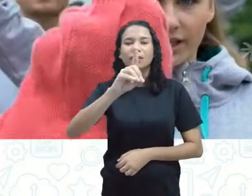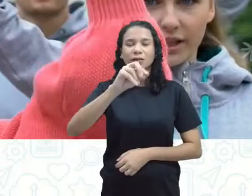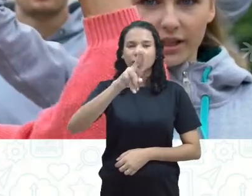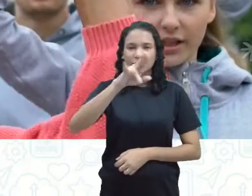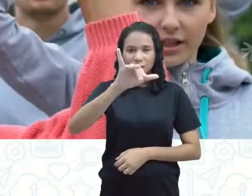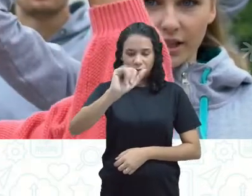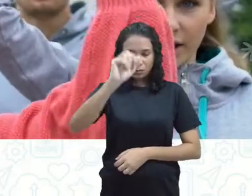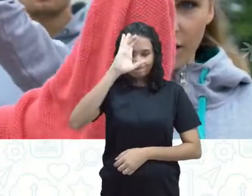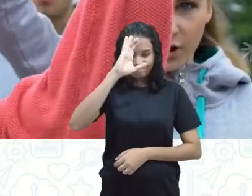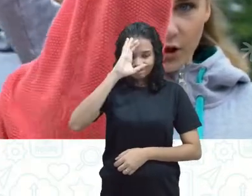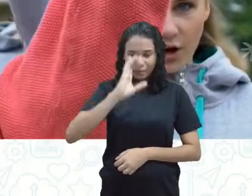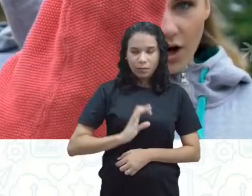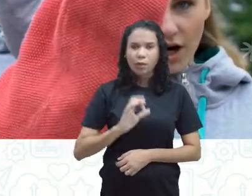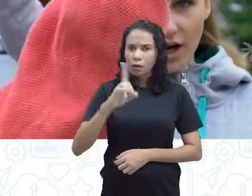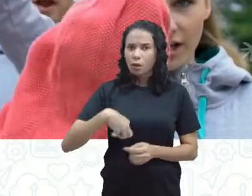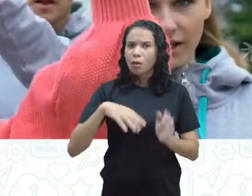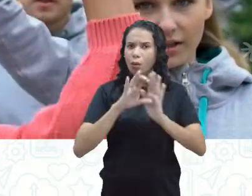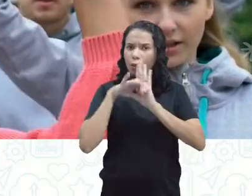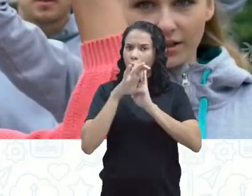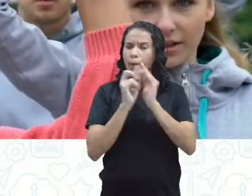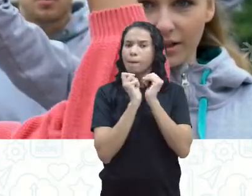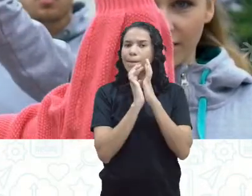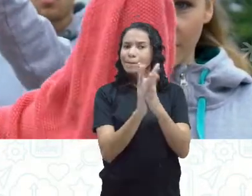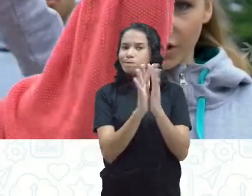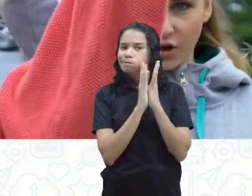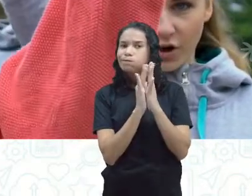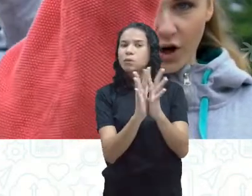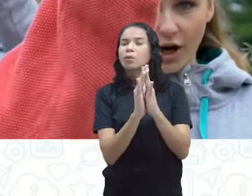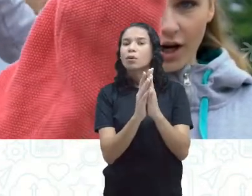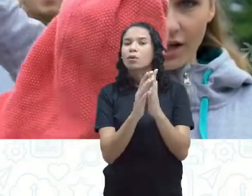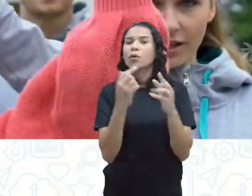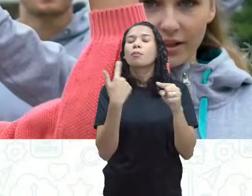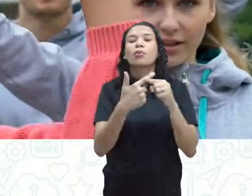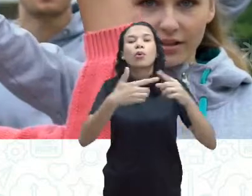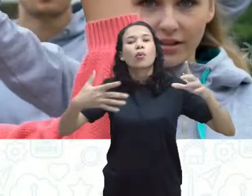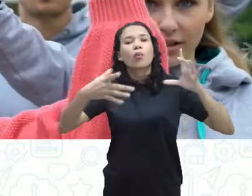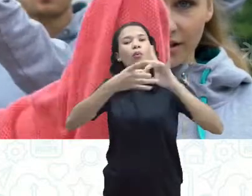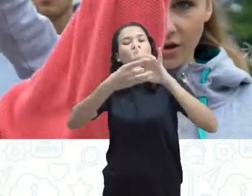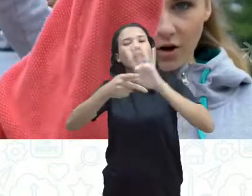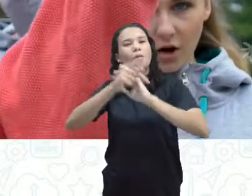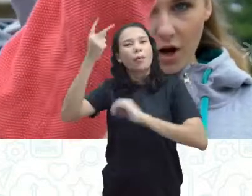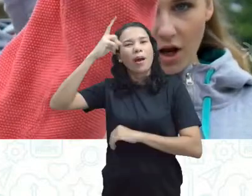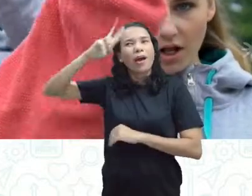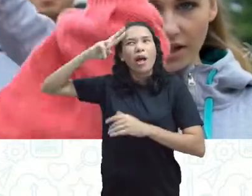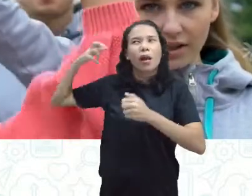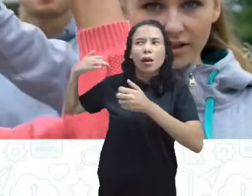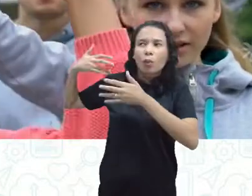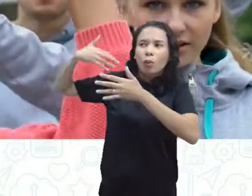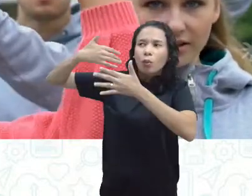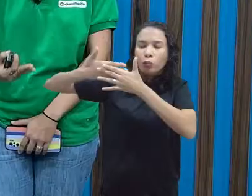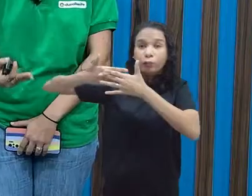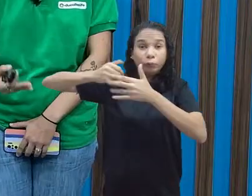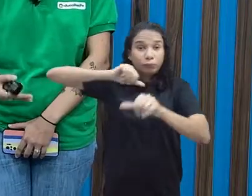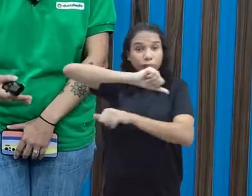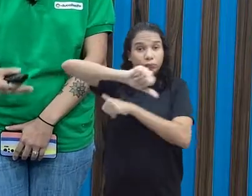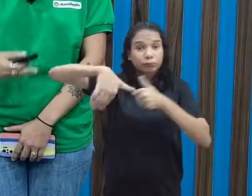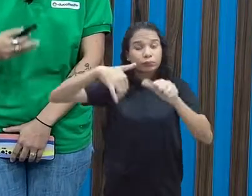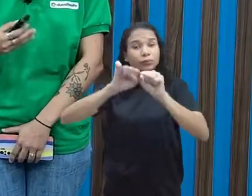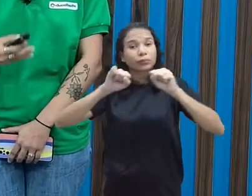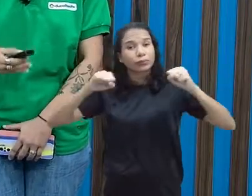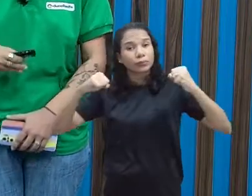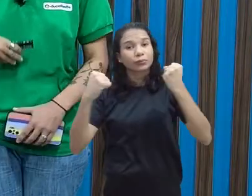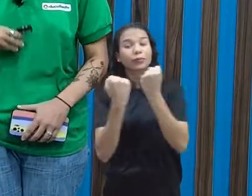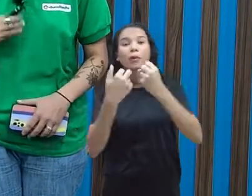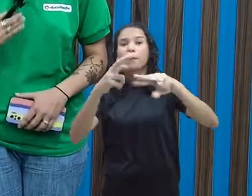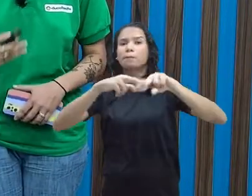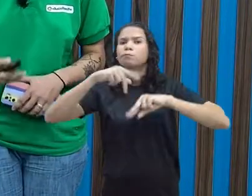esse conceito é dinâmico, né, porque ele acompanha os contextos históricos, as transformações sociais.